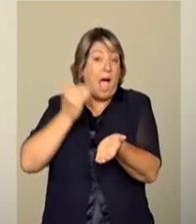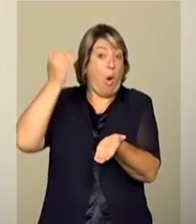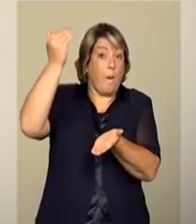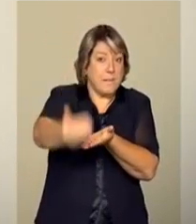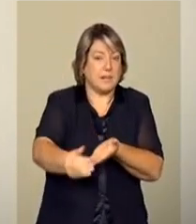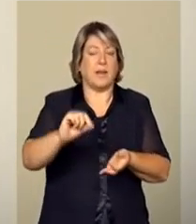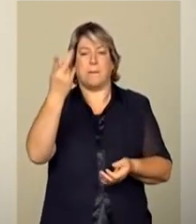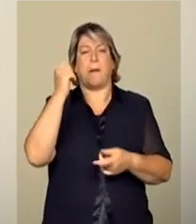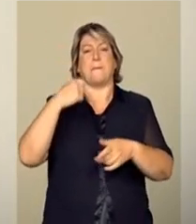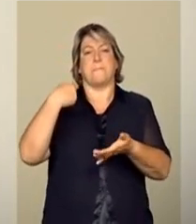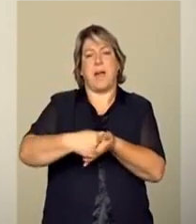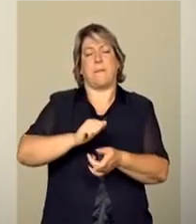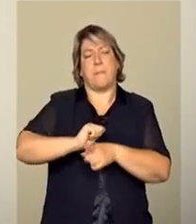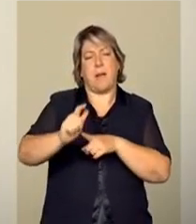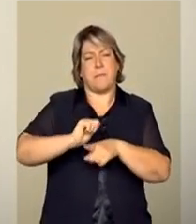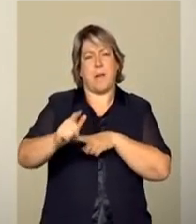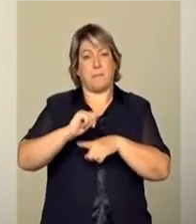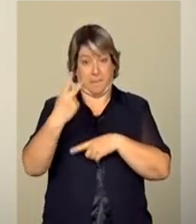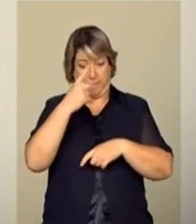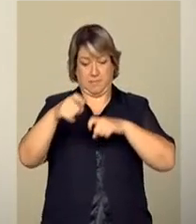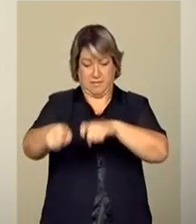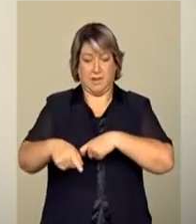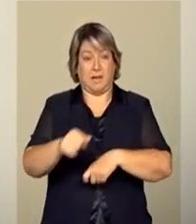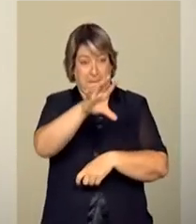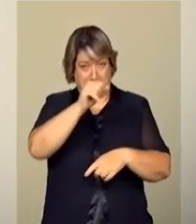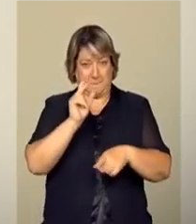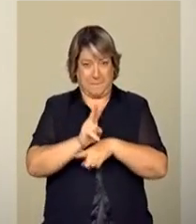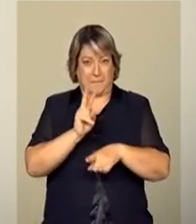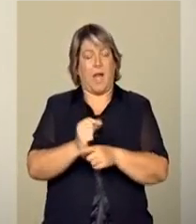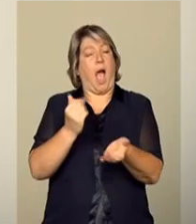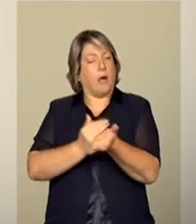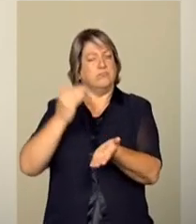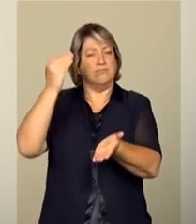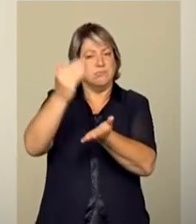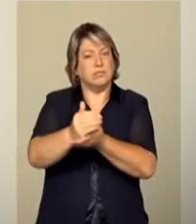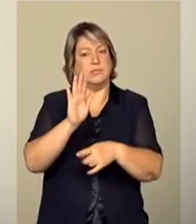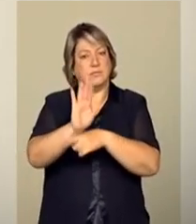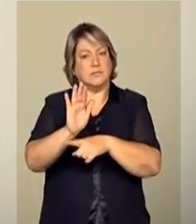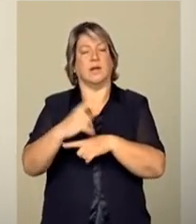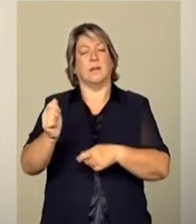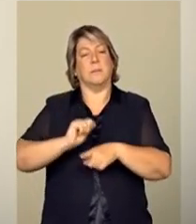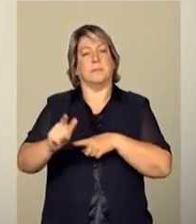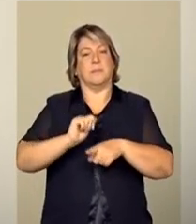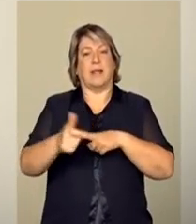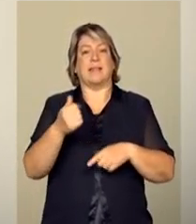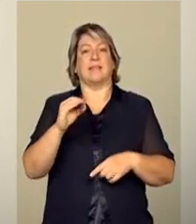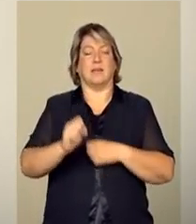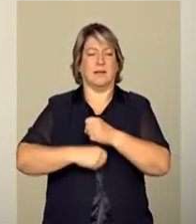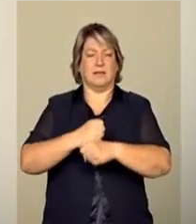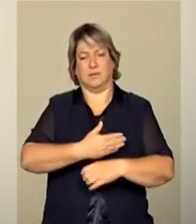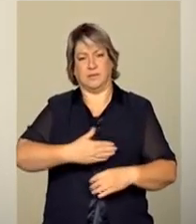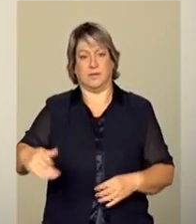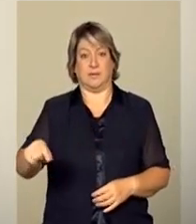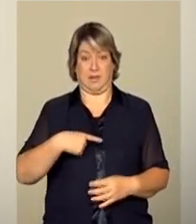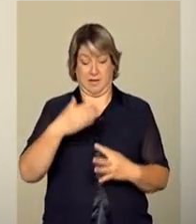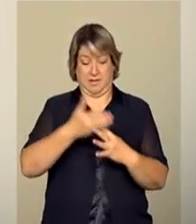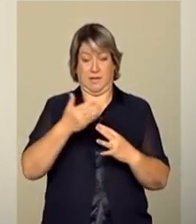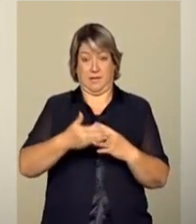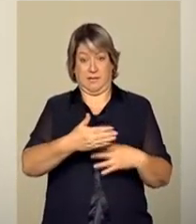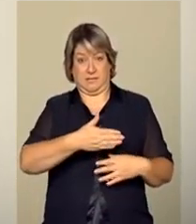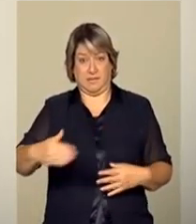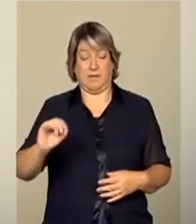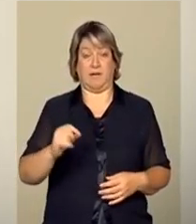dos empréstimos feitos pelos Produtores Rurais no caso dos Agricultores familiares o pagamento das parcelas que venceriam